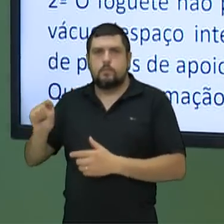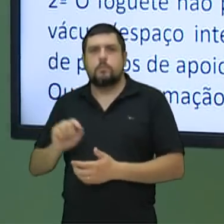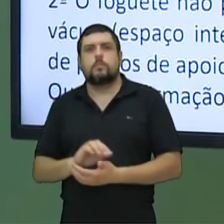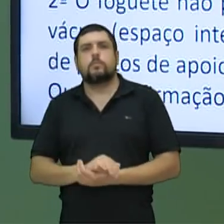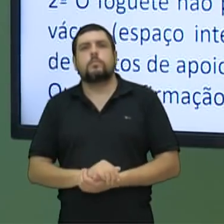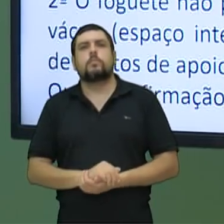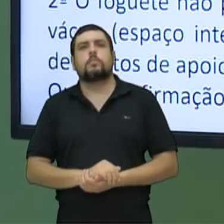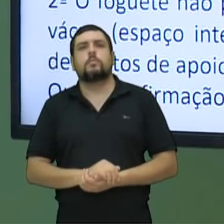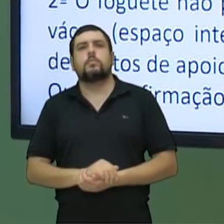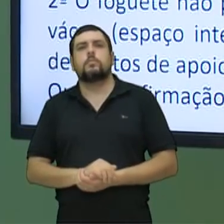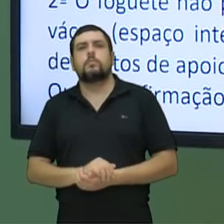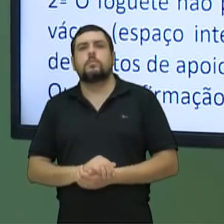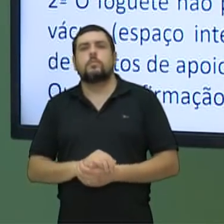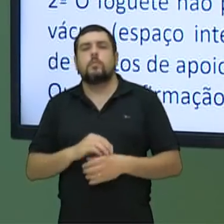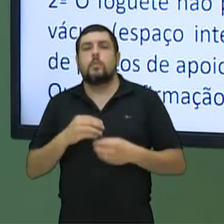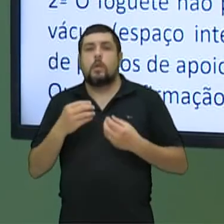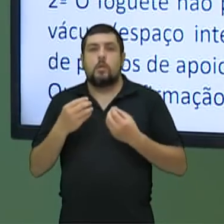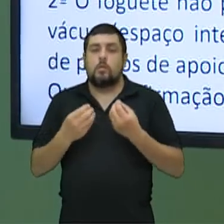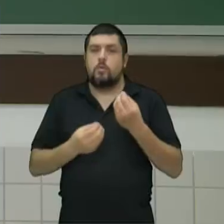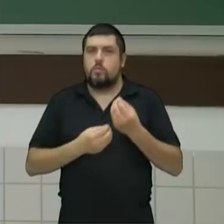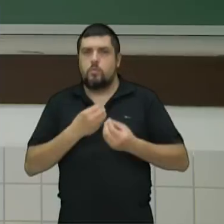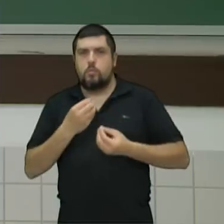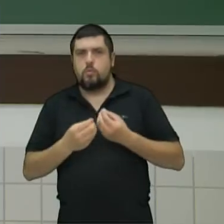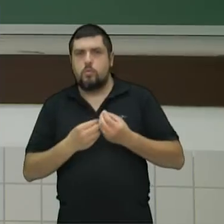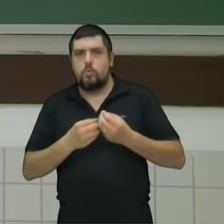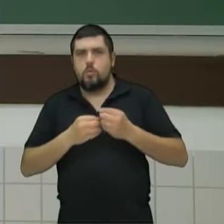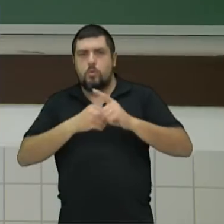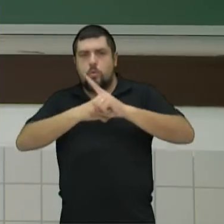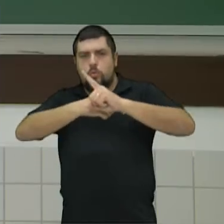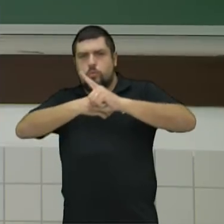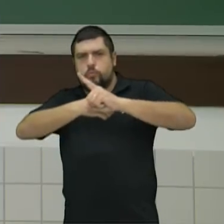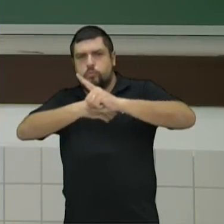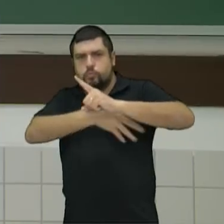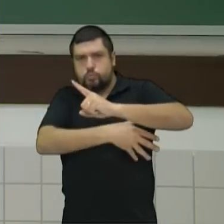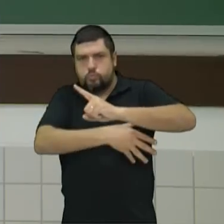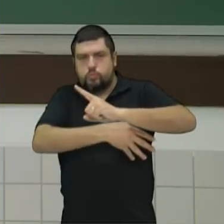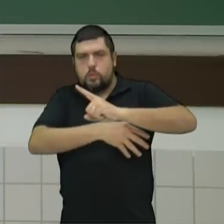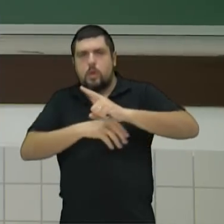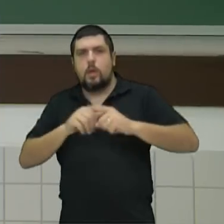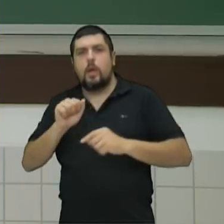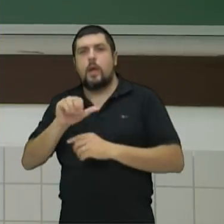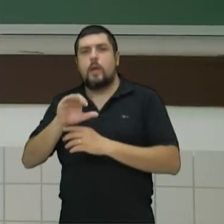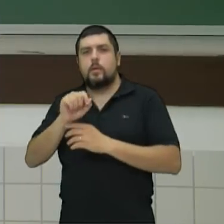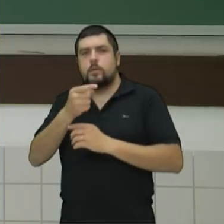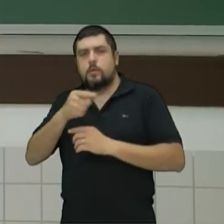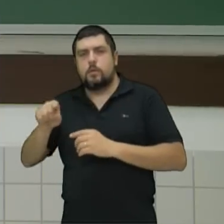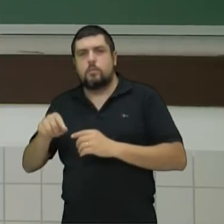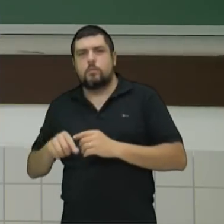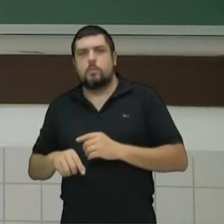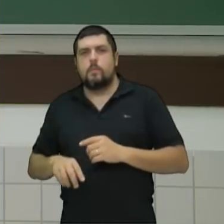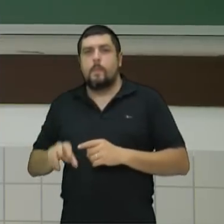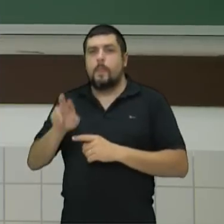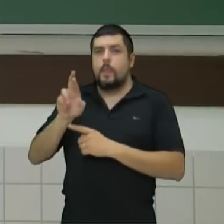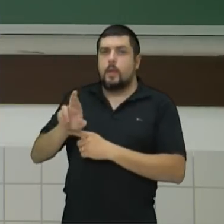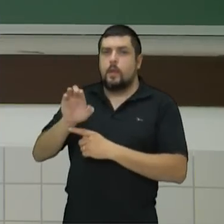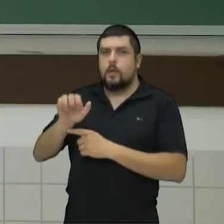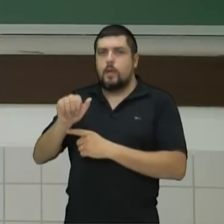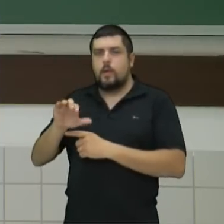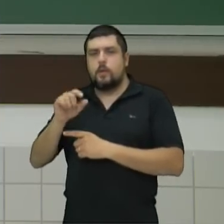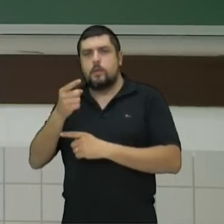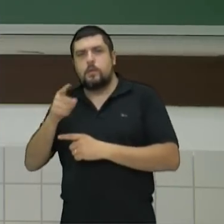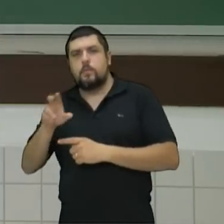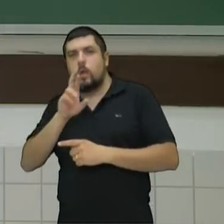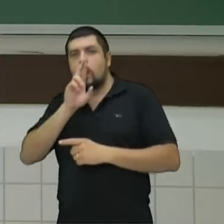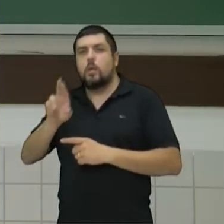Então, a ação é empurrada, no caso, a expulsão dos gases para trás, e a reação faz com que o foguete